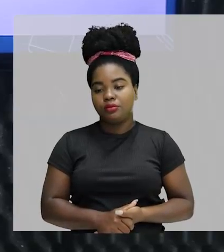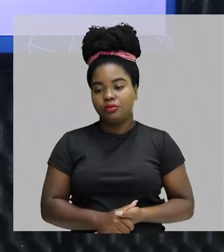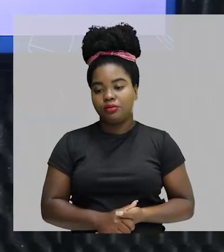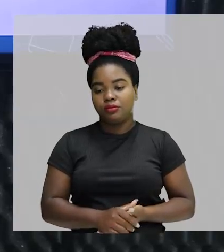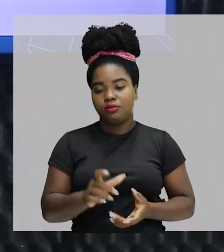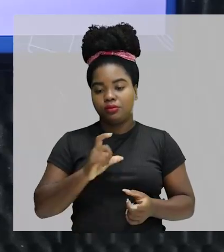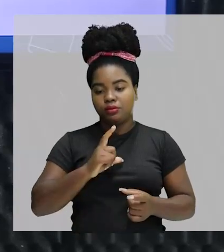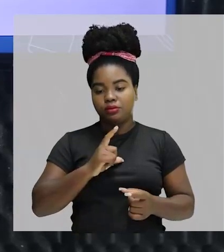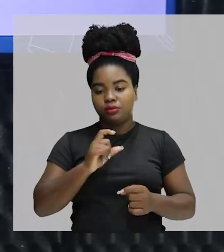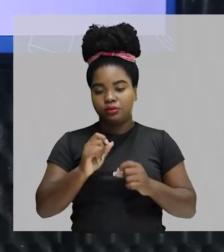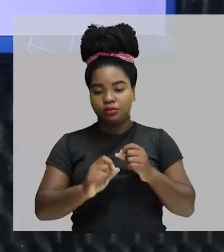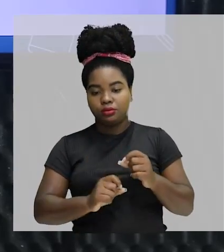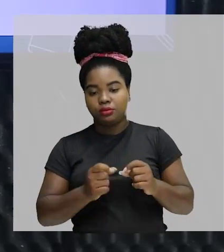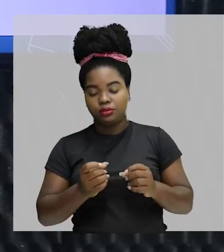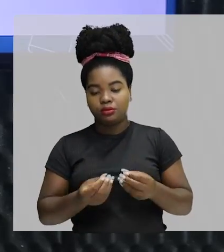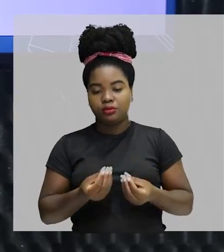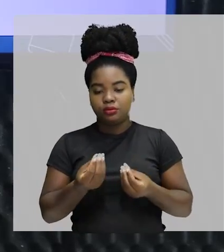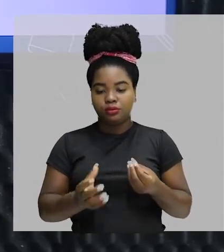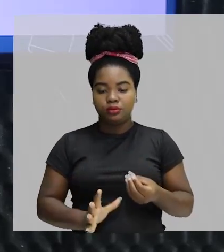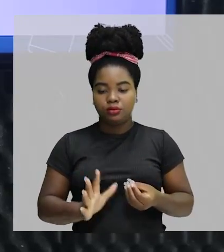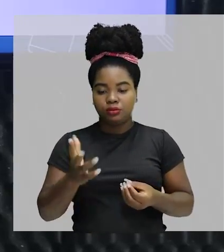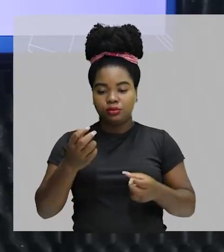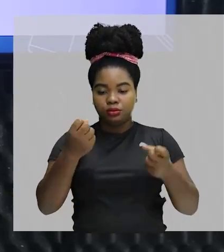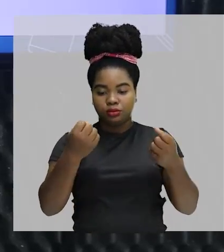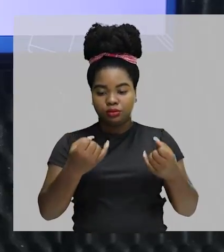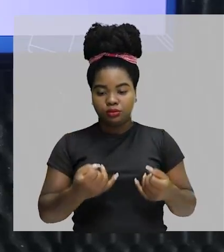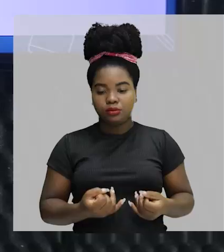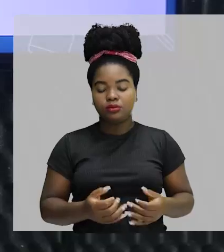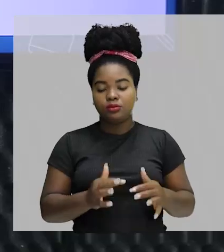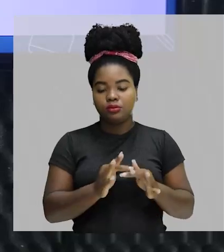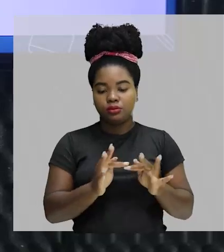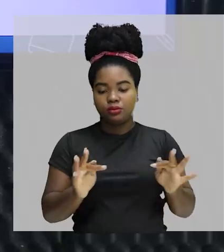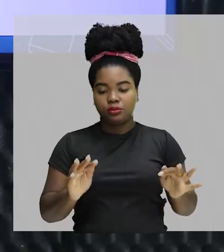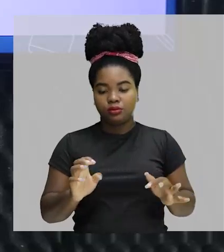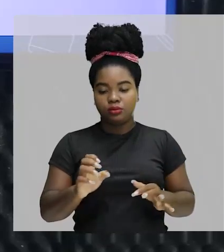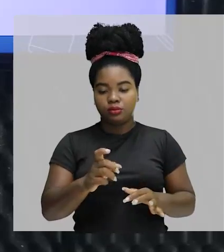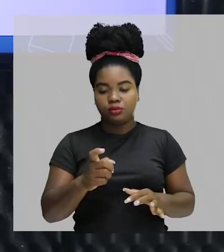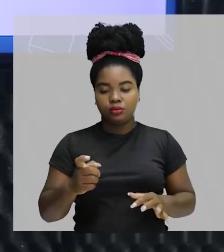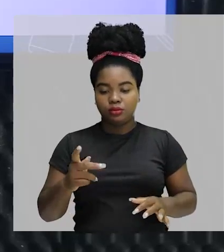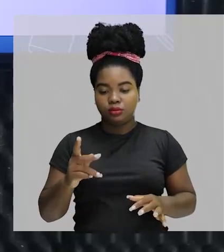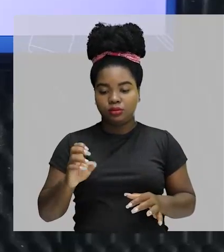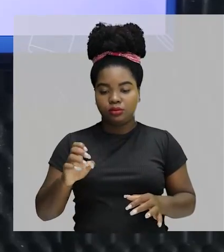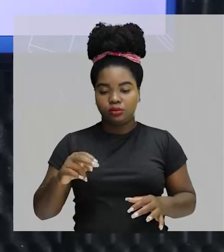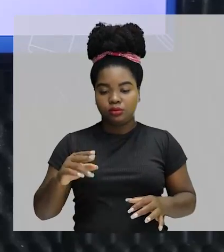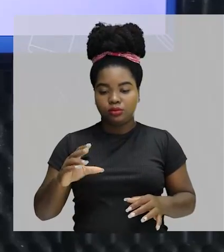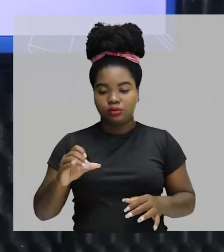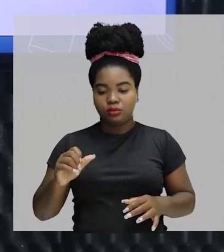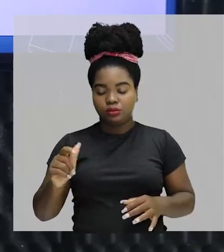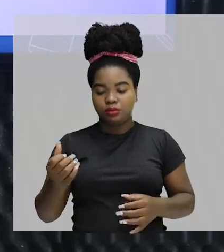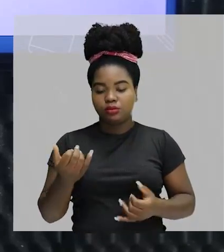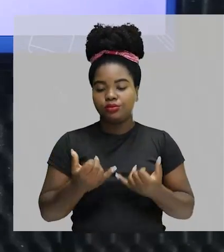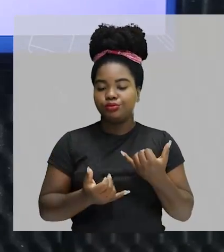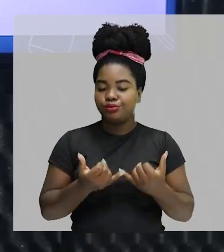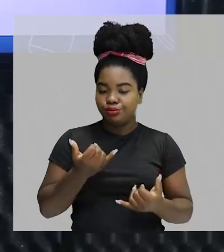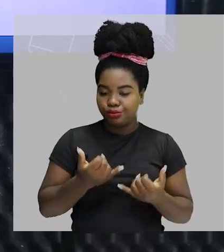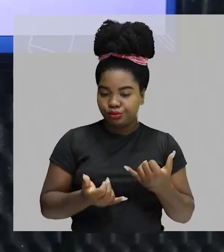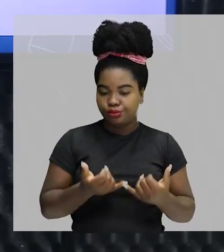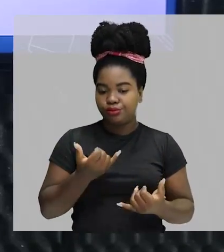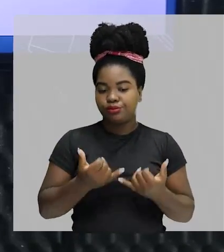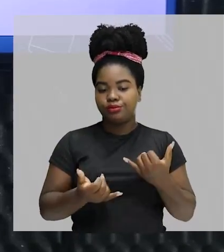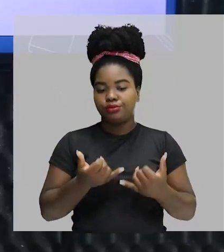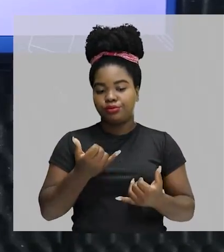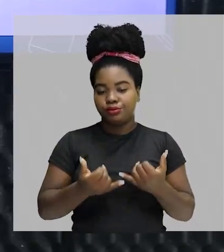que falar de função exponencial é parecido, né,